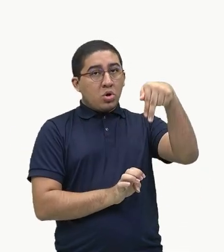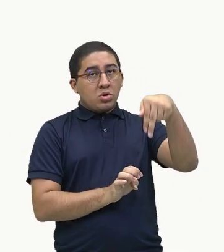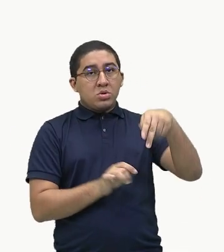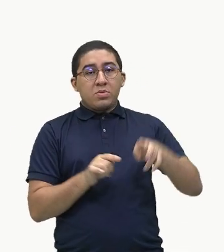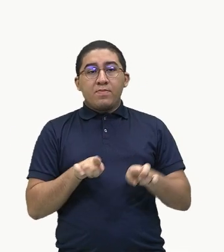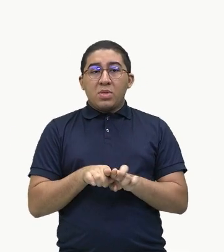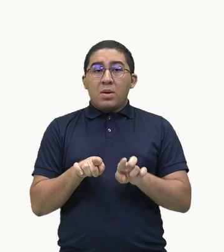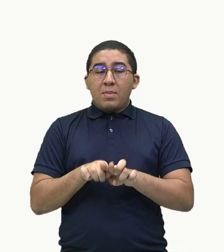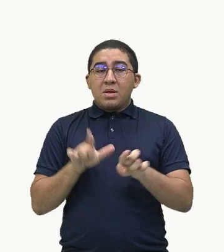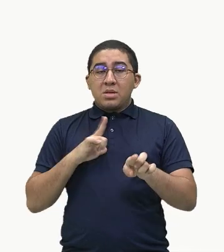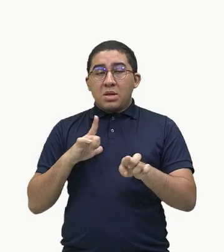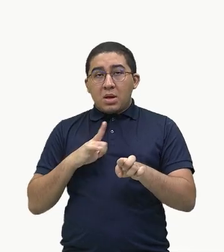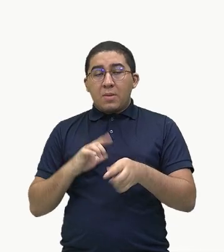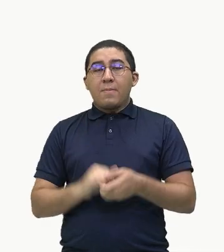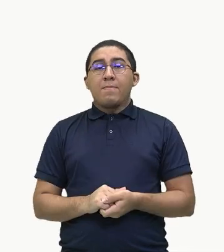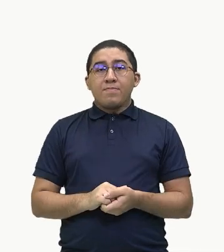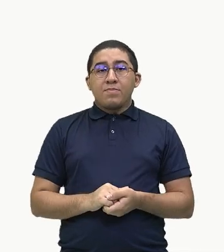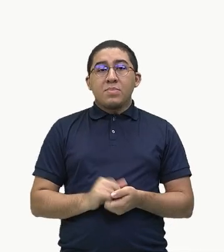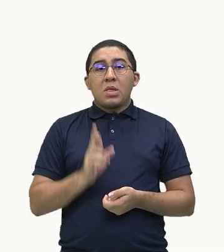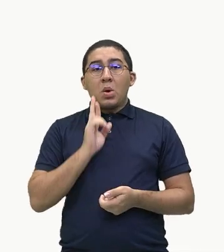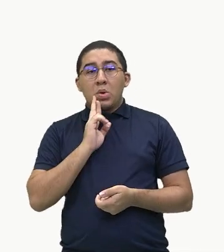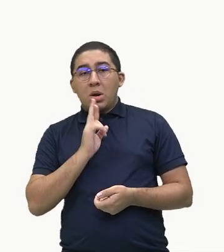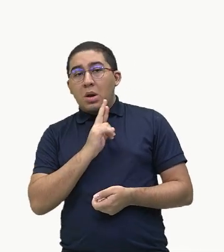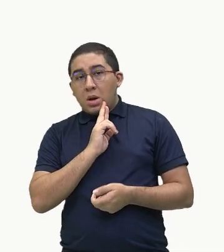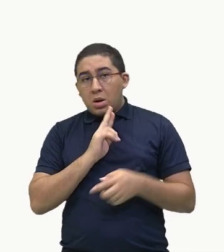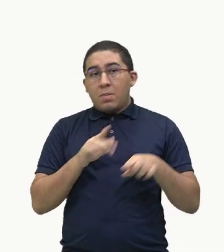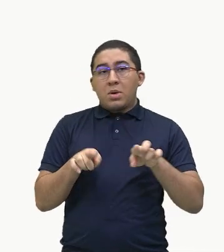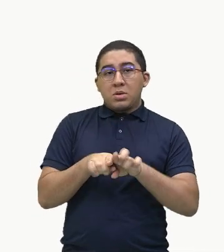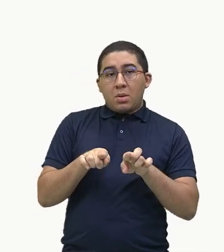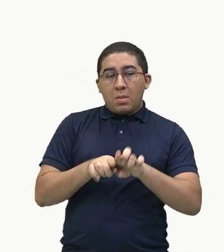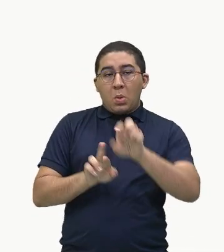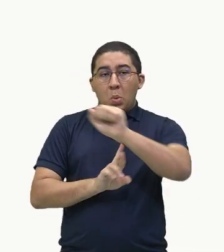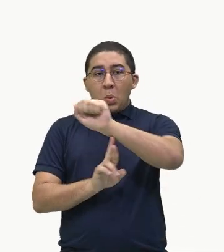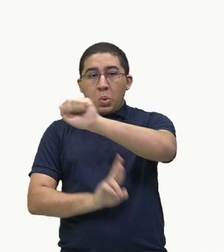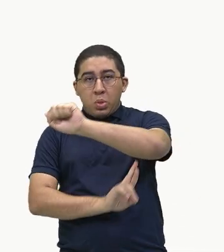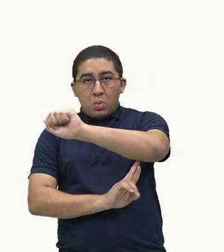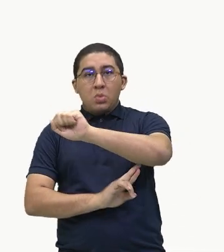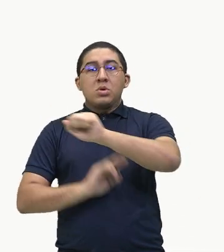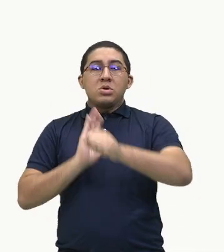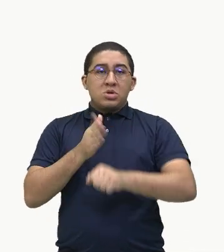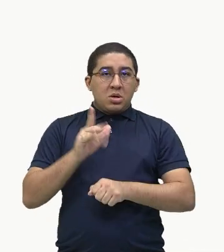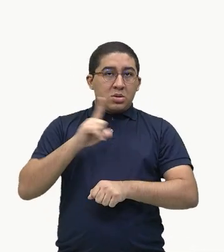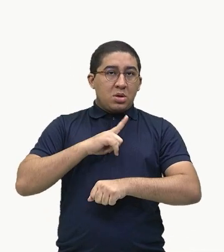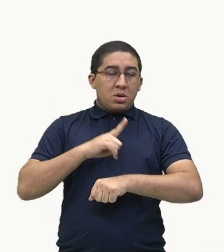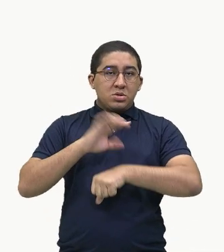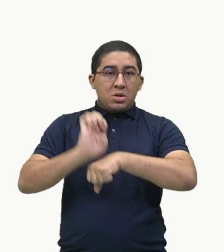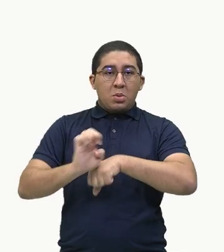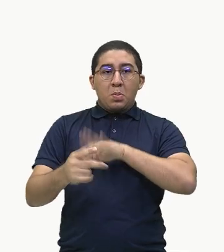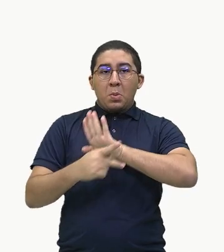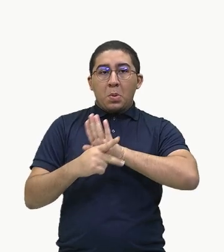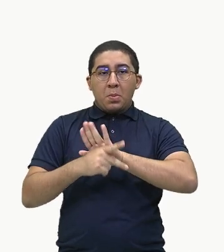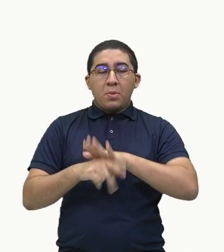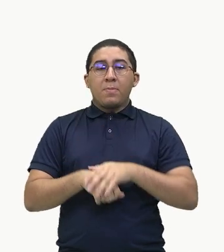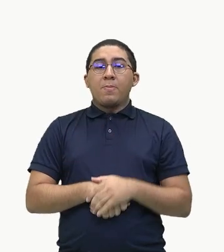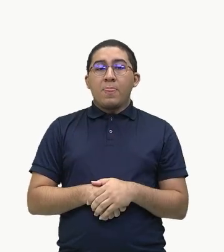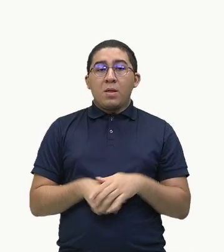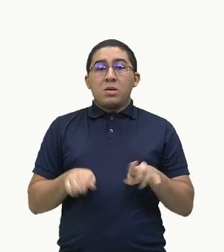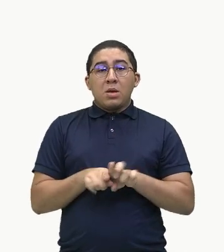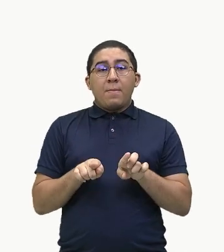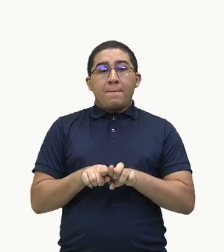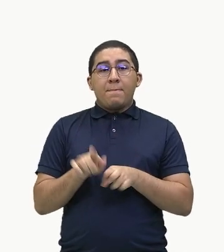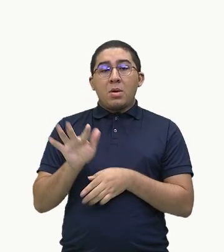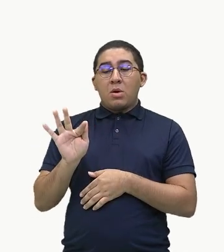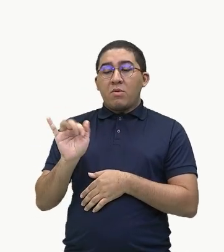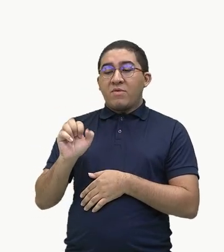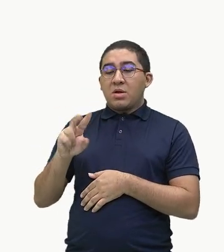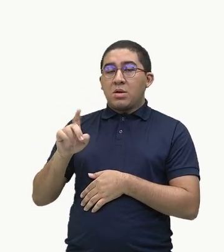Roraima, Amapá, Rondônia, tornaram-se estados autônomos, como a gente pode observar, e também Fernando de Noronha, que deixou de ser federal